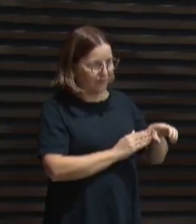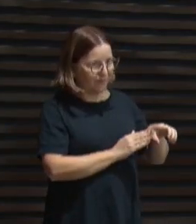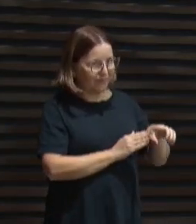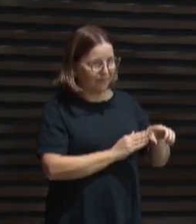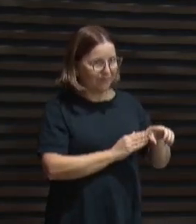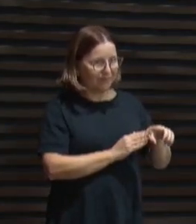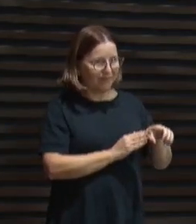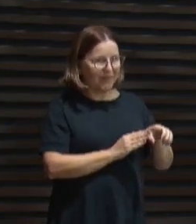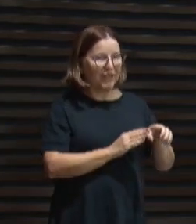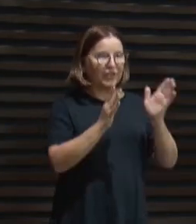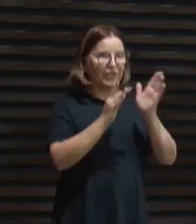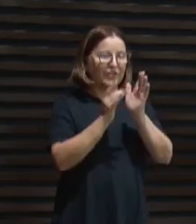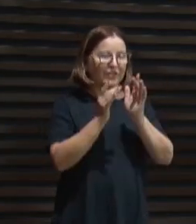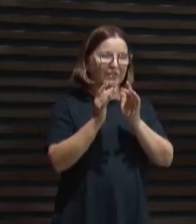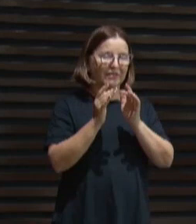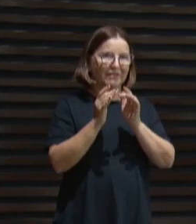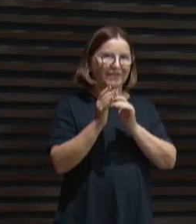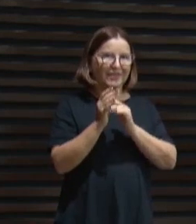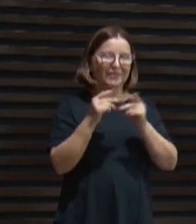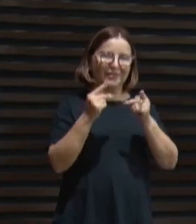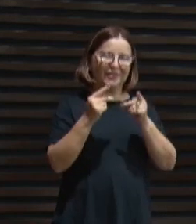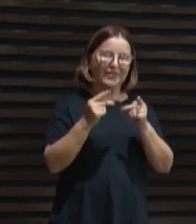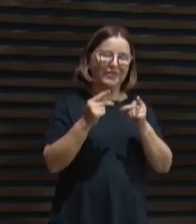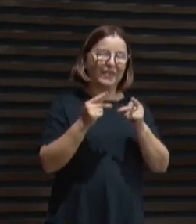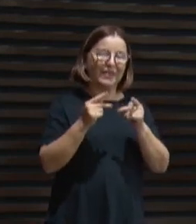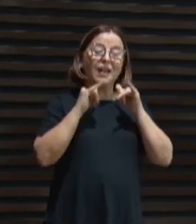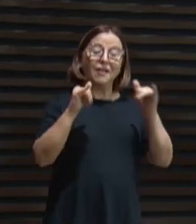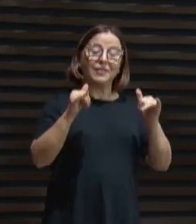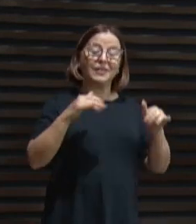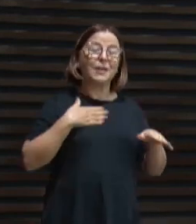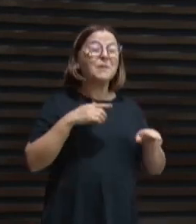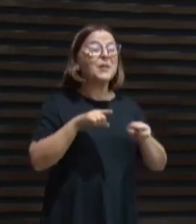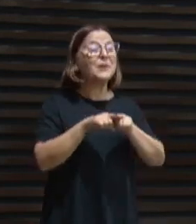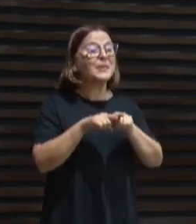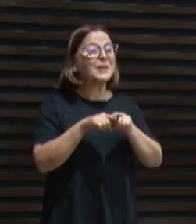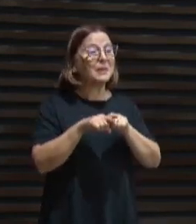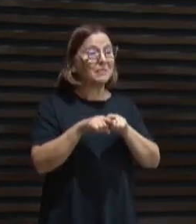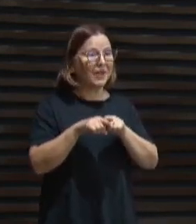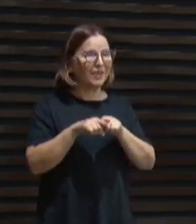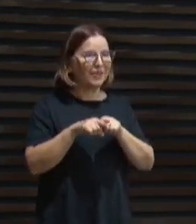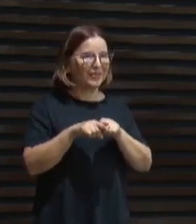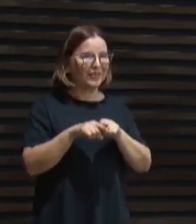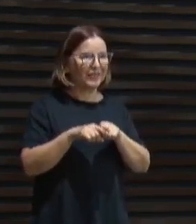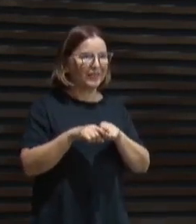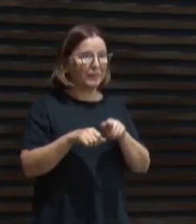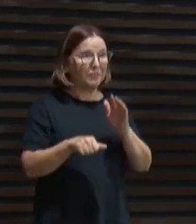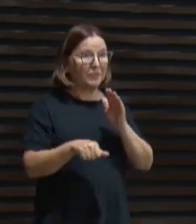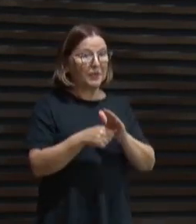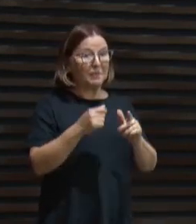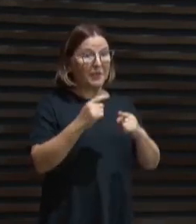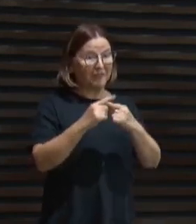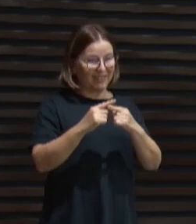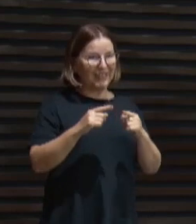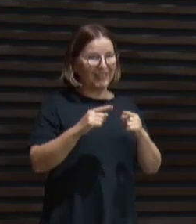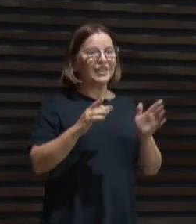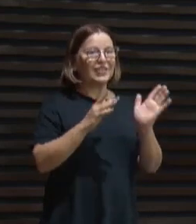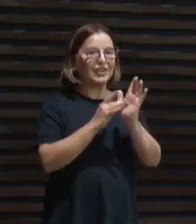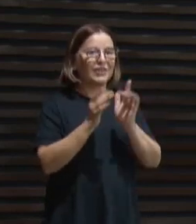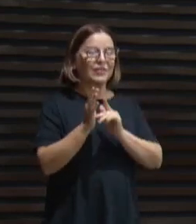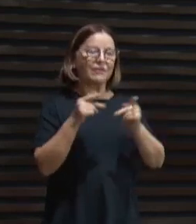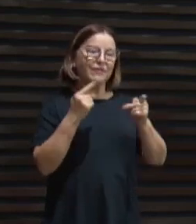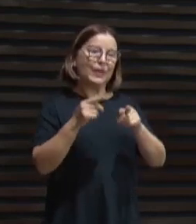primeira vez que Jesus chamou os seus discípulos de irmãos. Sabe por quê? Porque nós somos feitos filhos de